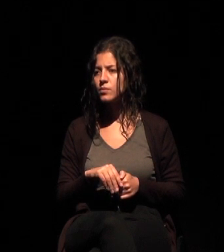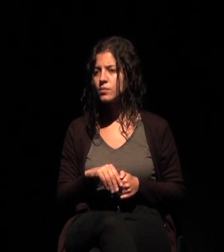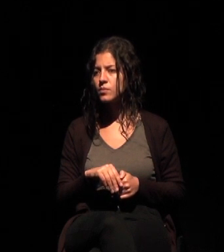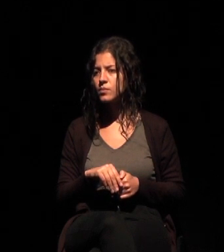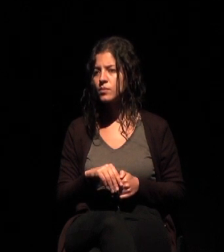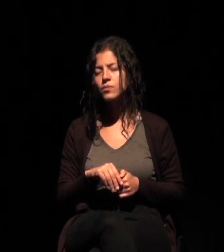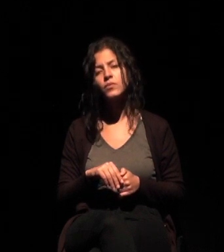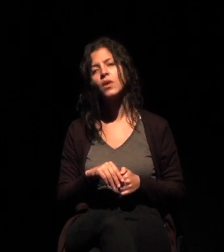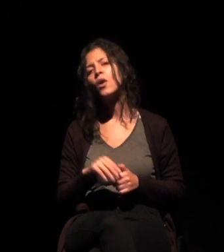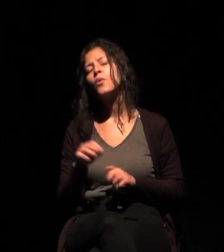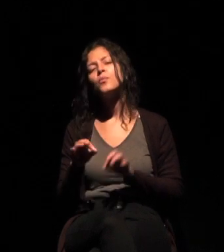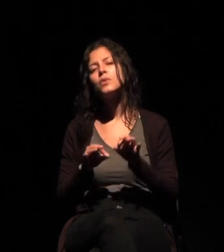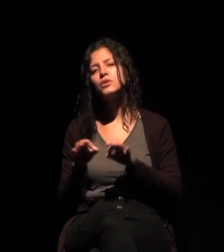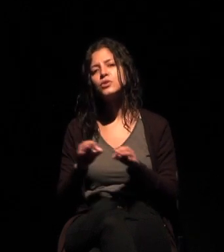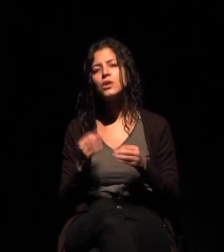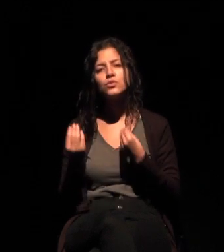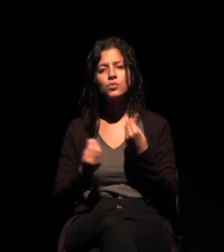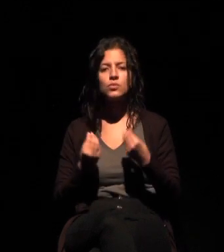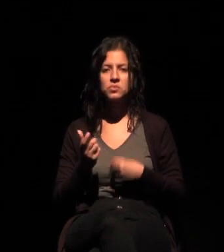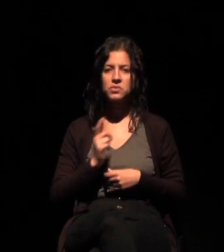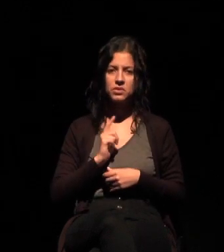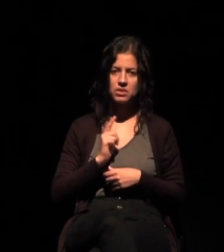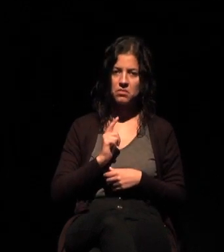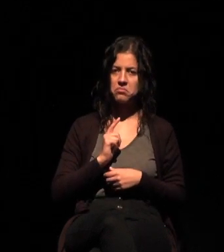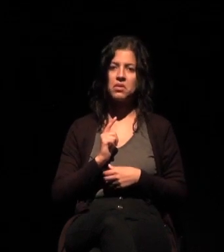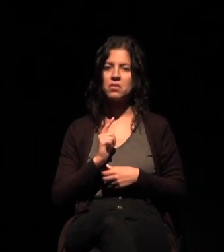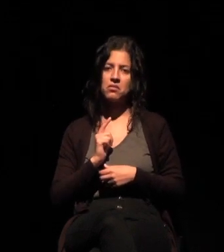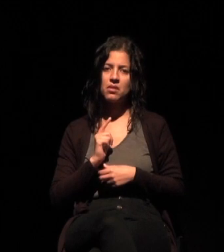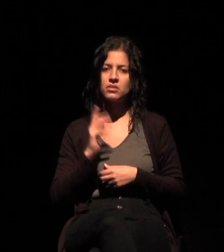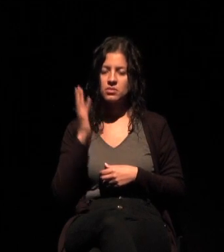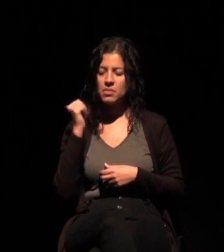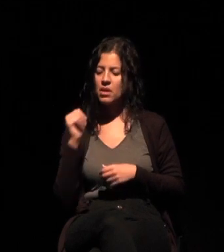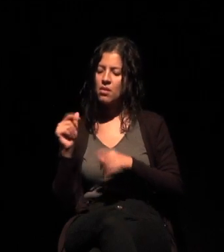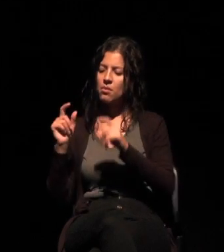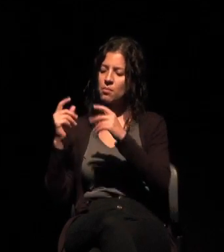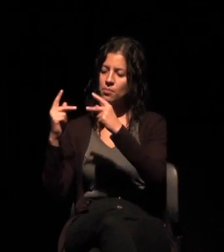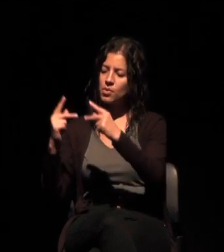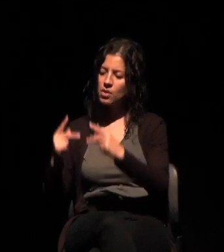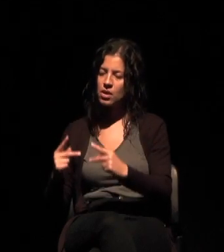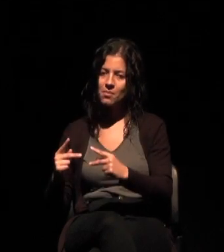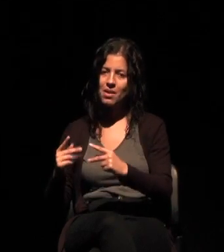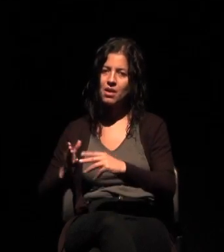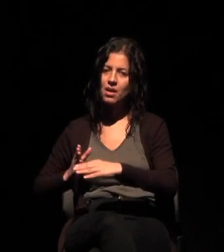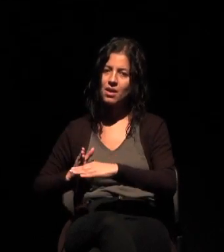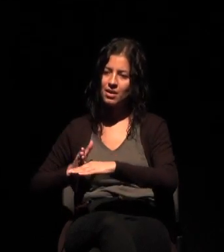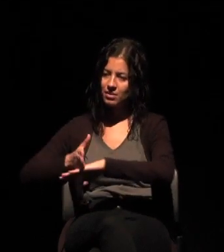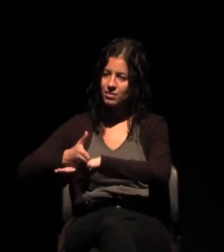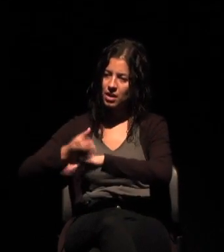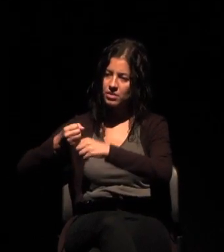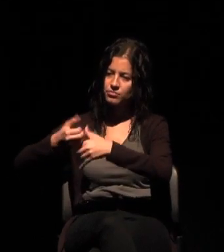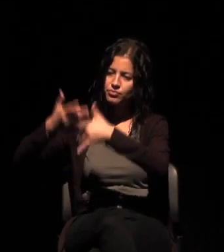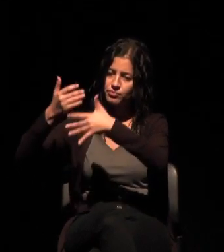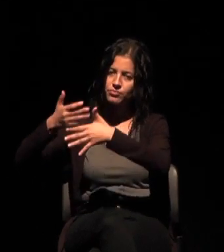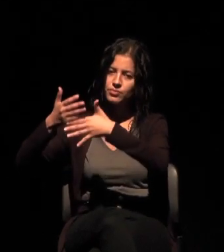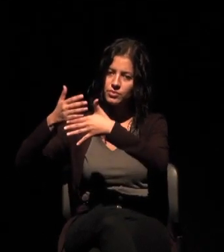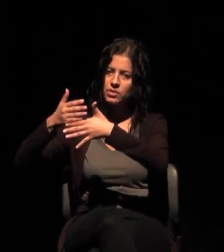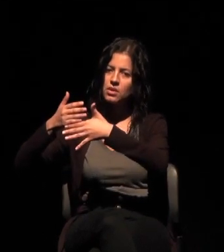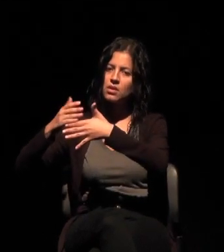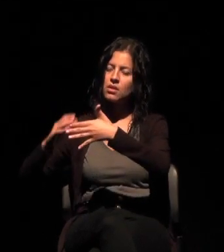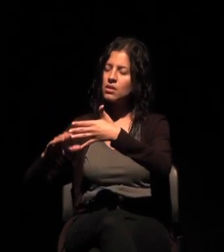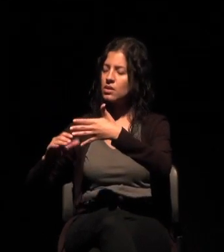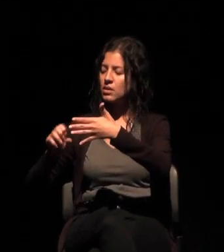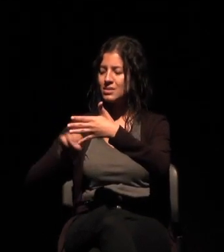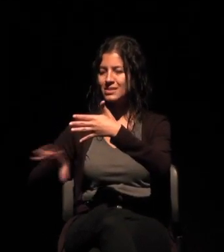pra saber qual a relação entre a entrada ea saída porque você não está interessado em ficar analisando o programa sequer desempenho